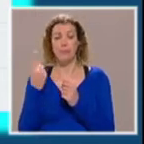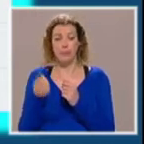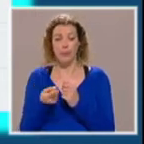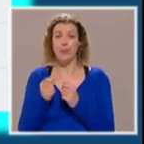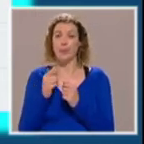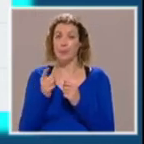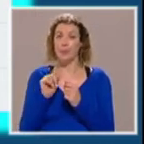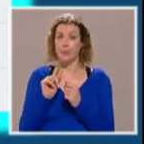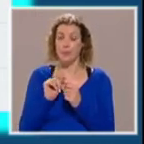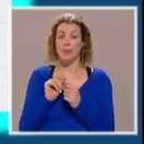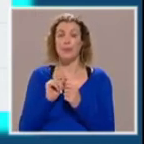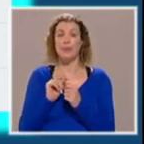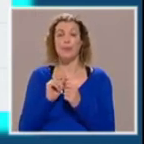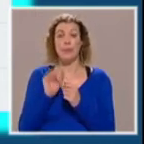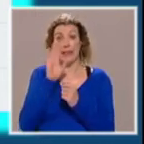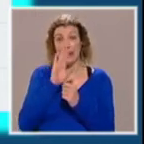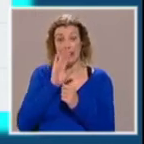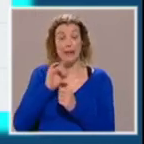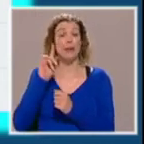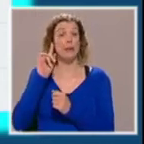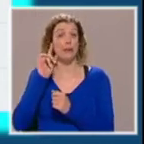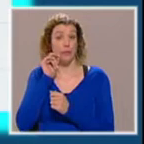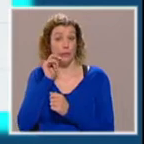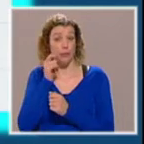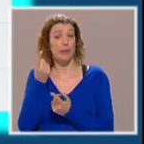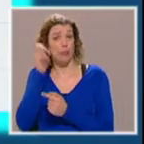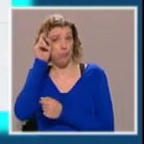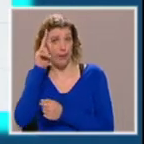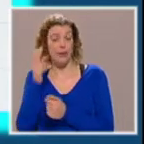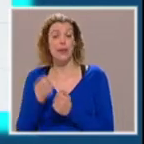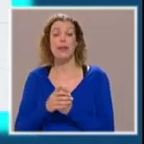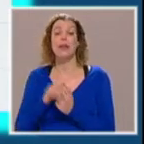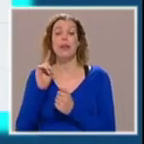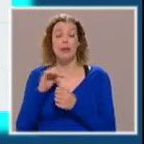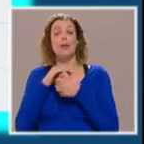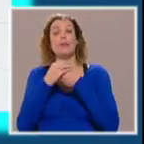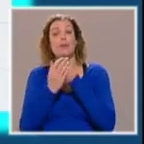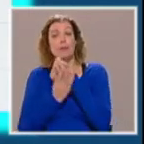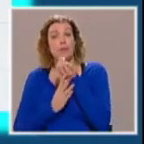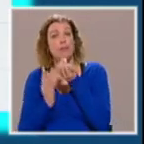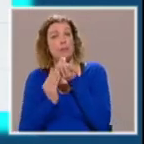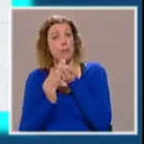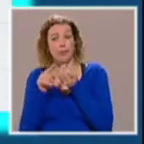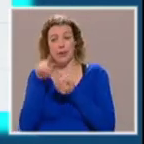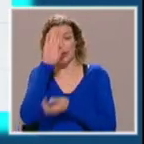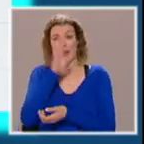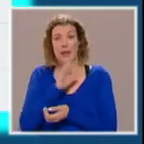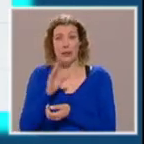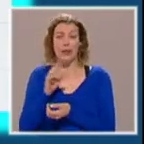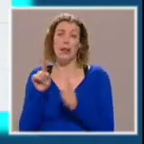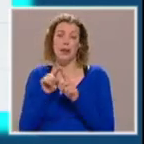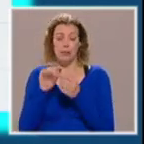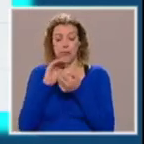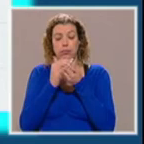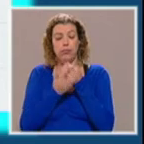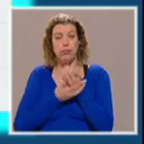temos, ao nível do sistema reprodutor masculino, o pênis e o escroto. O escroto já sabemos que é um saco que